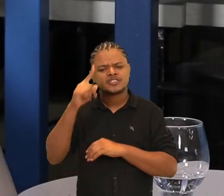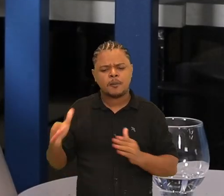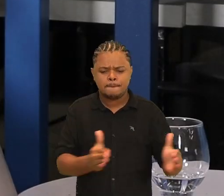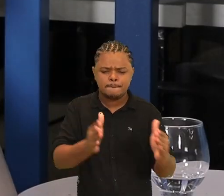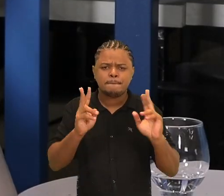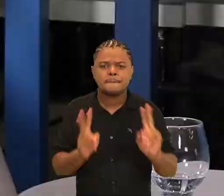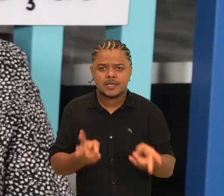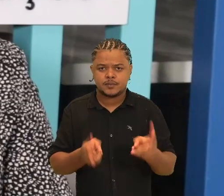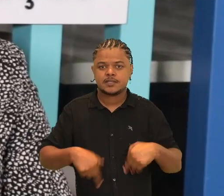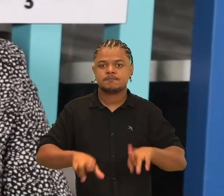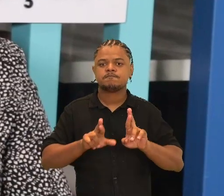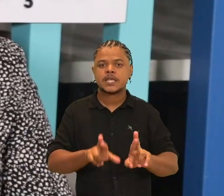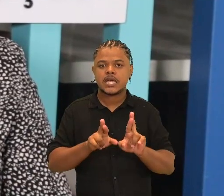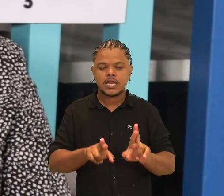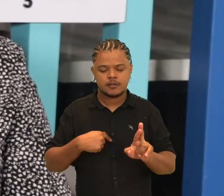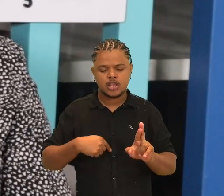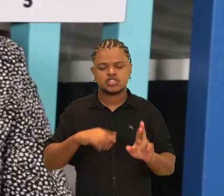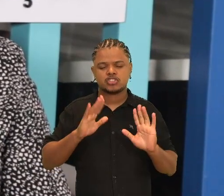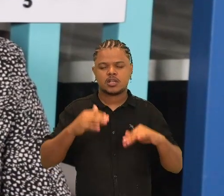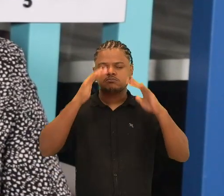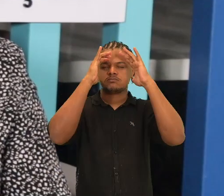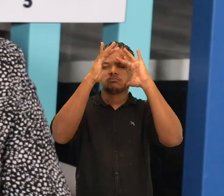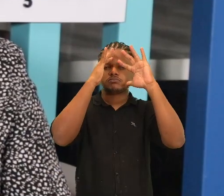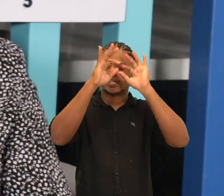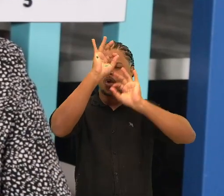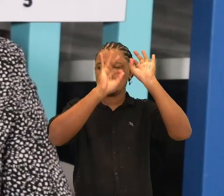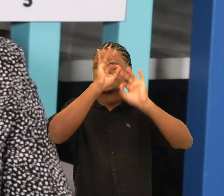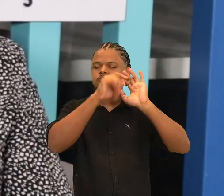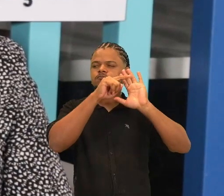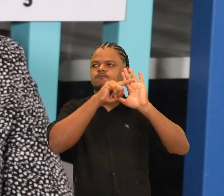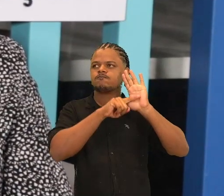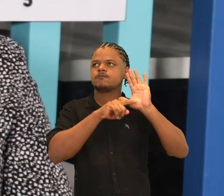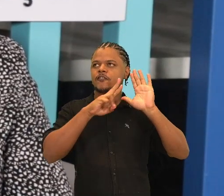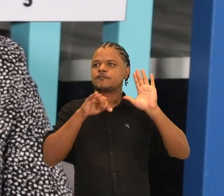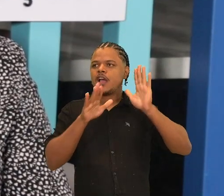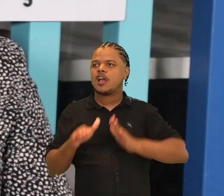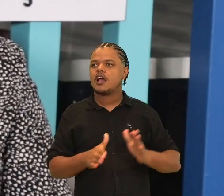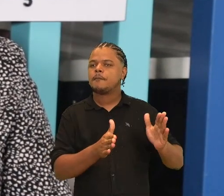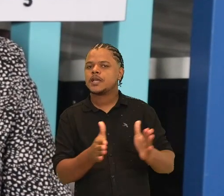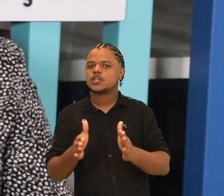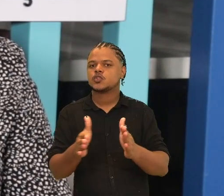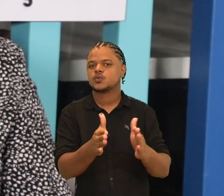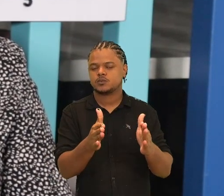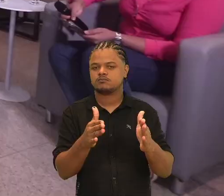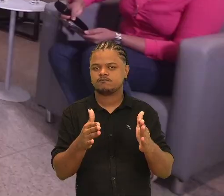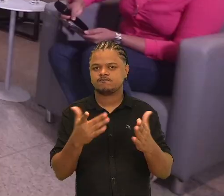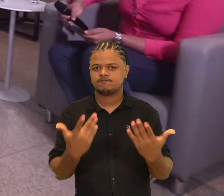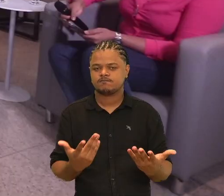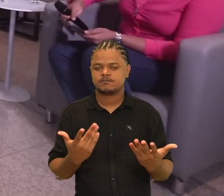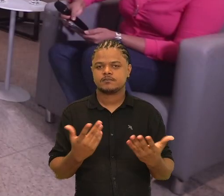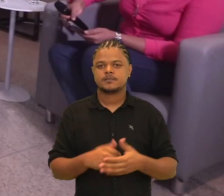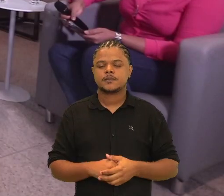ele espera, né? Ele se programa, né? Ali para ir por aquele caminho. No dia que você muda a rota, ele vai se